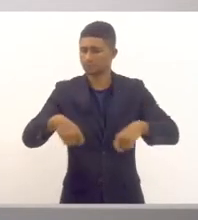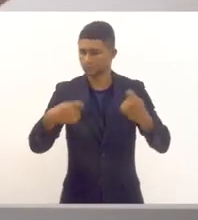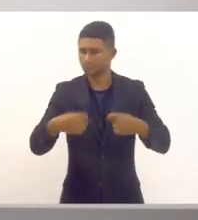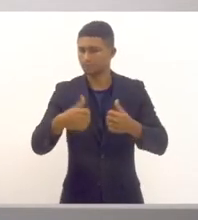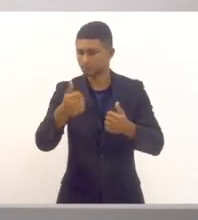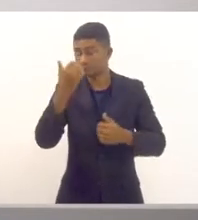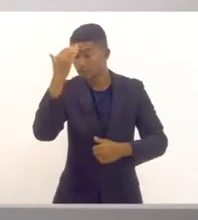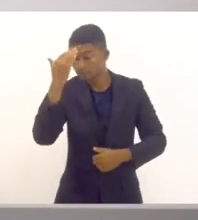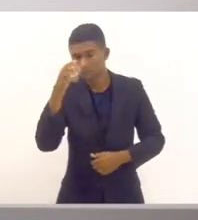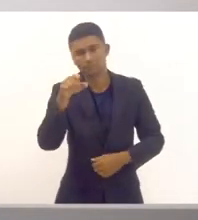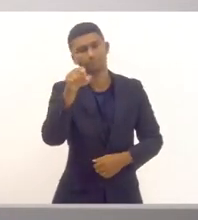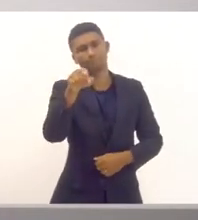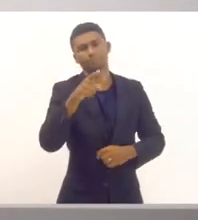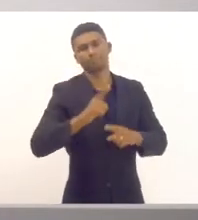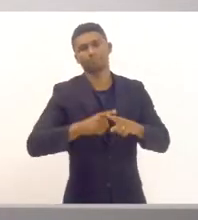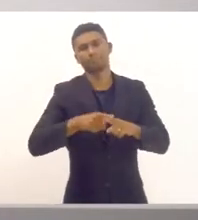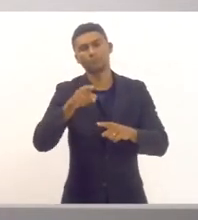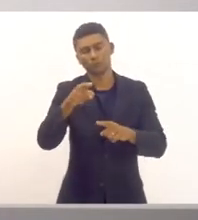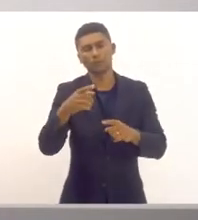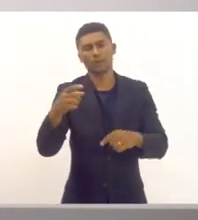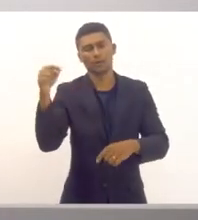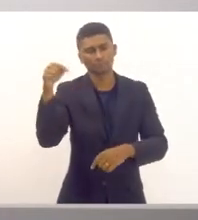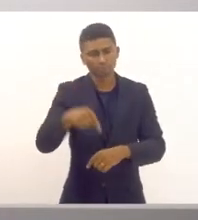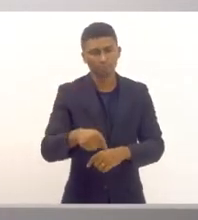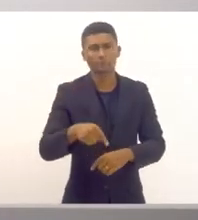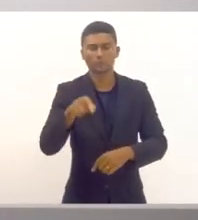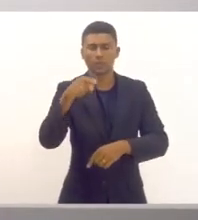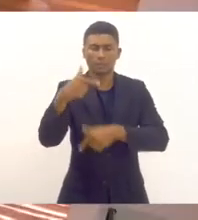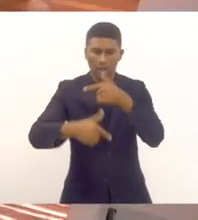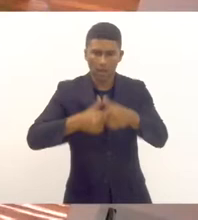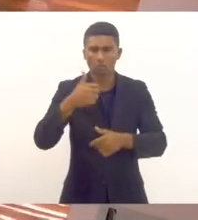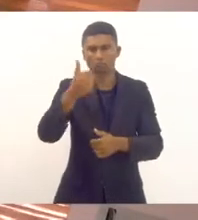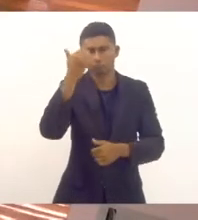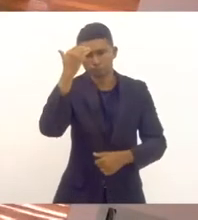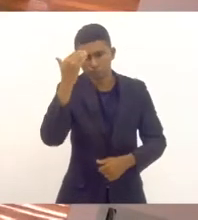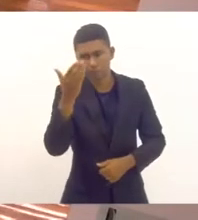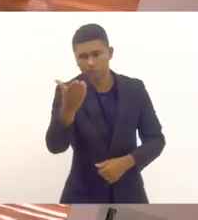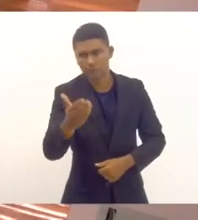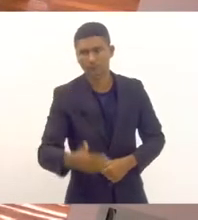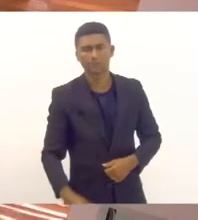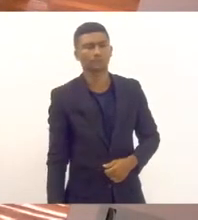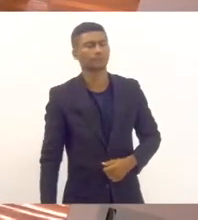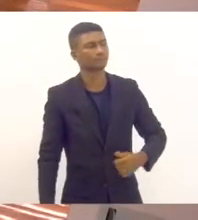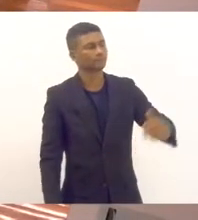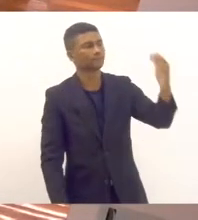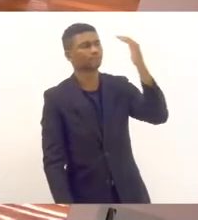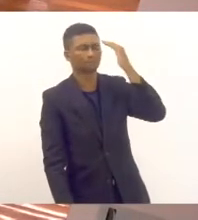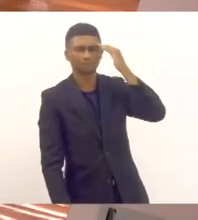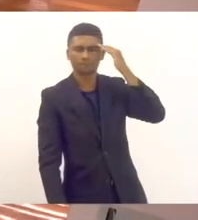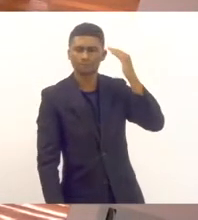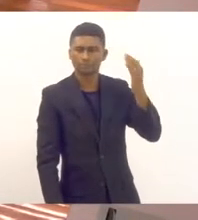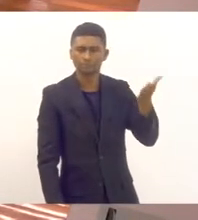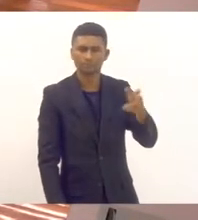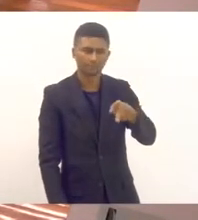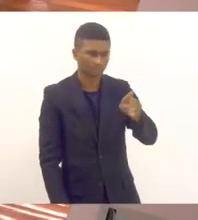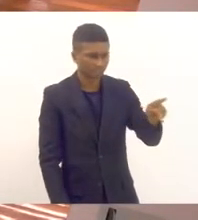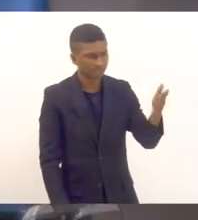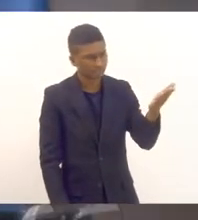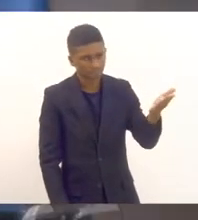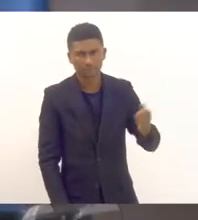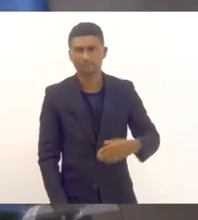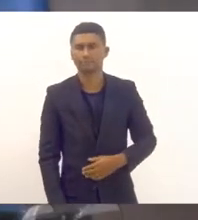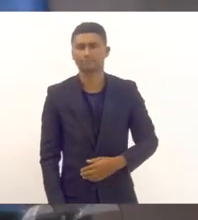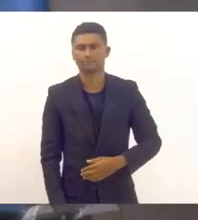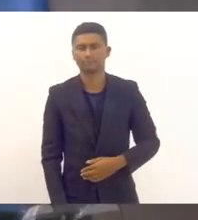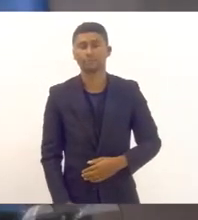queria agradecer ao senhor pelo seu tempo e pelo trabalho aí. Obrigado. Obrigado. Eu que agradeço, presidente. A gente tem